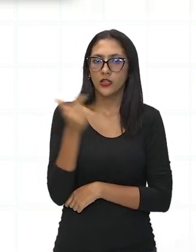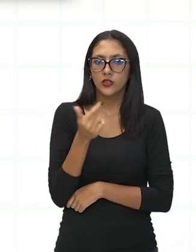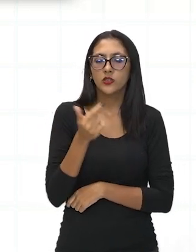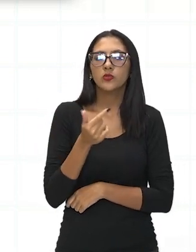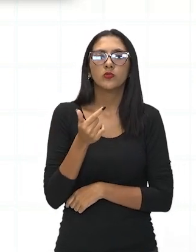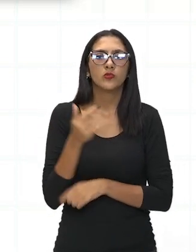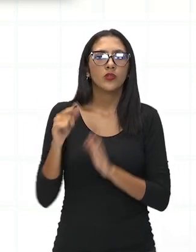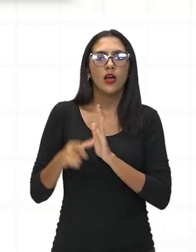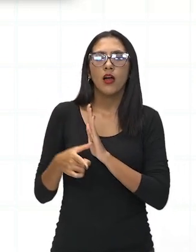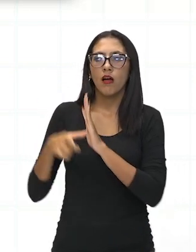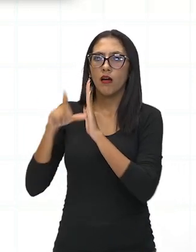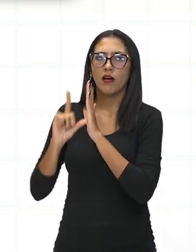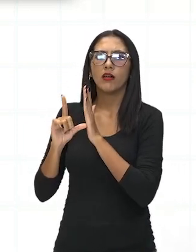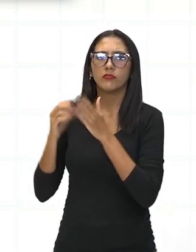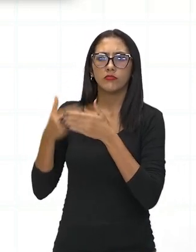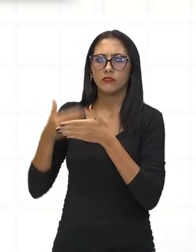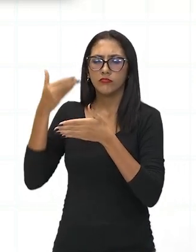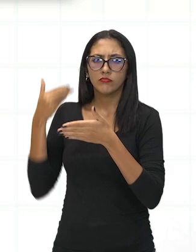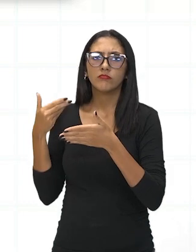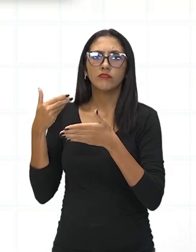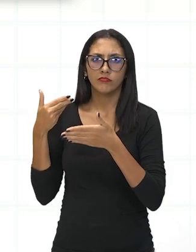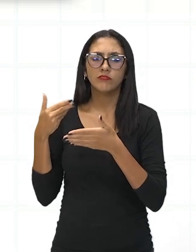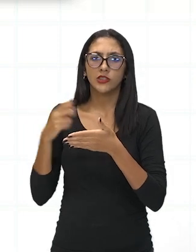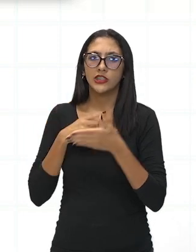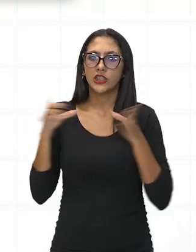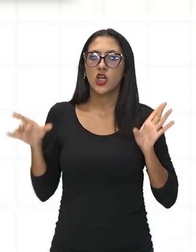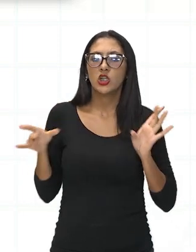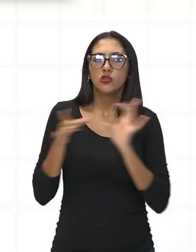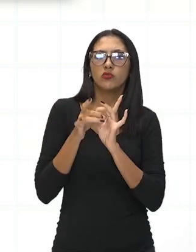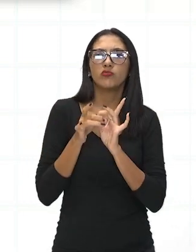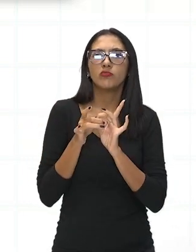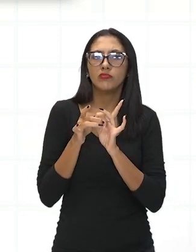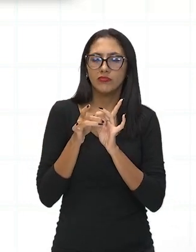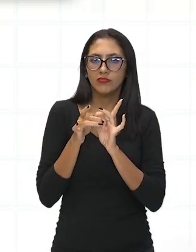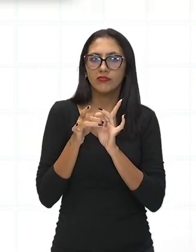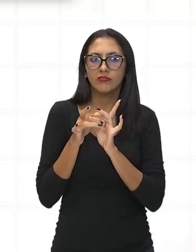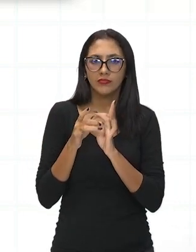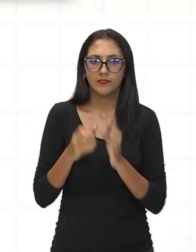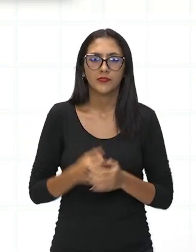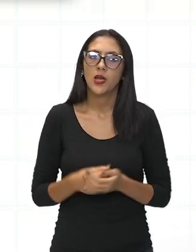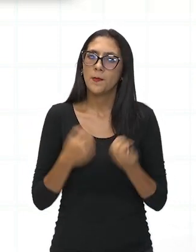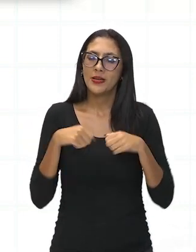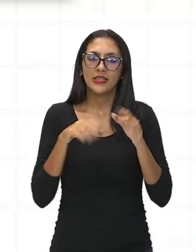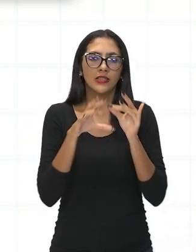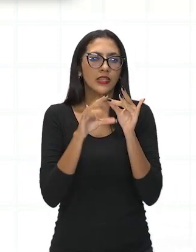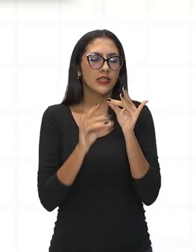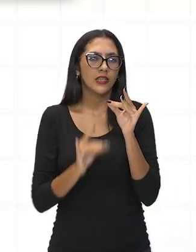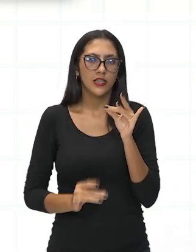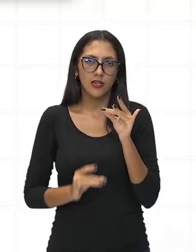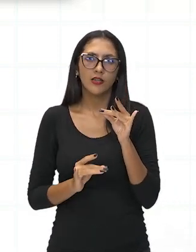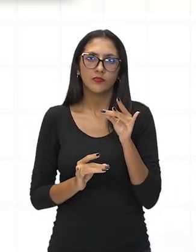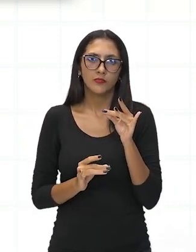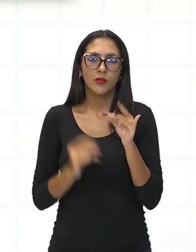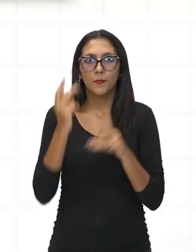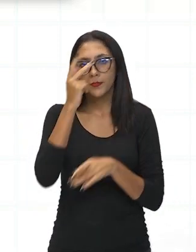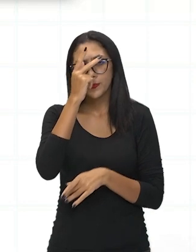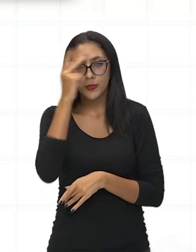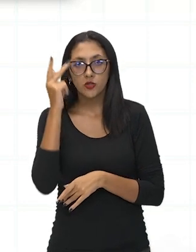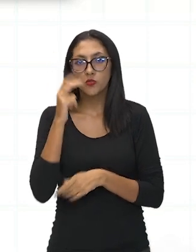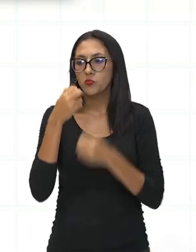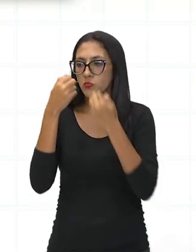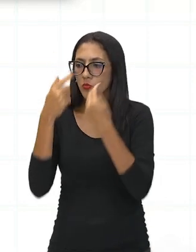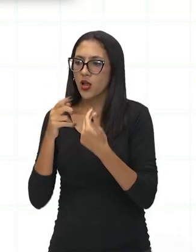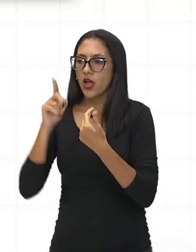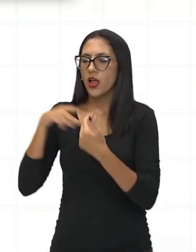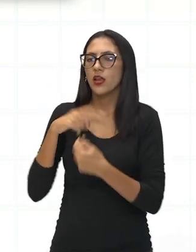no passado e que aconteceram ao mesmo tempo, foram simultâneas, e eu vou contar para alguém, certo? E aí que eu já